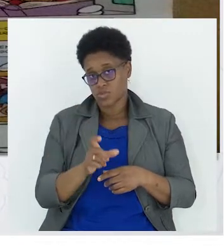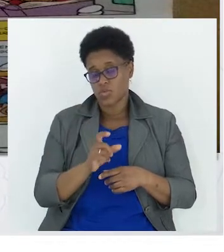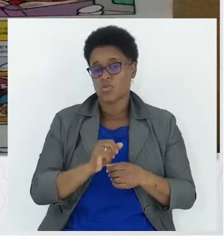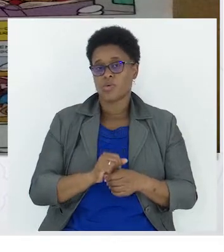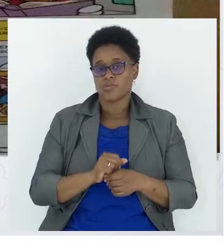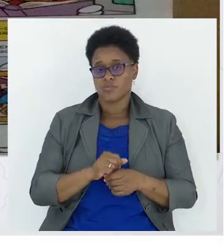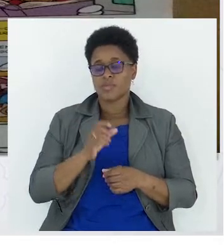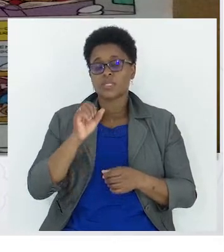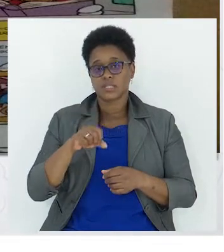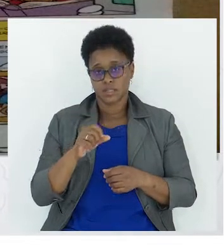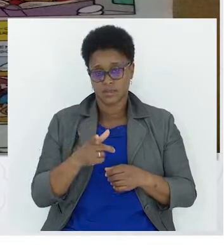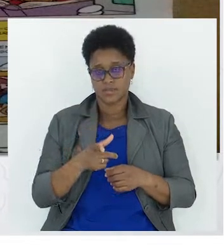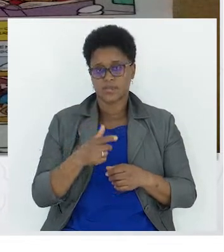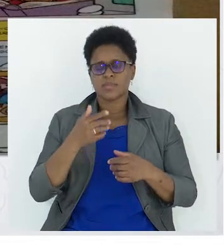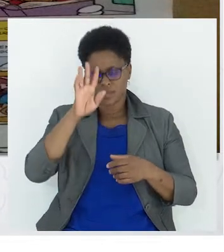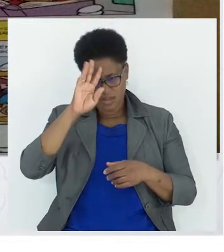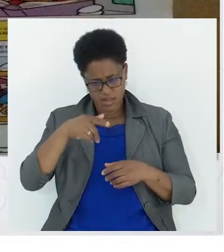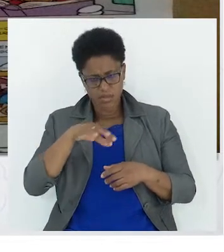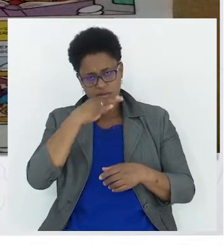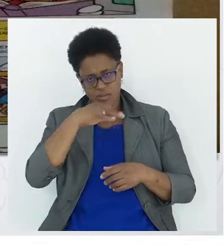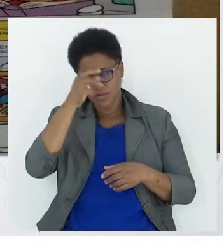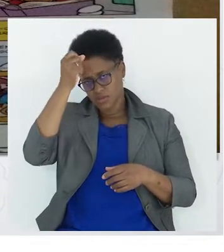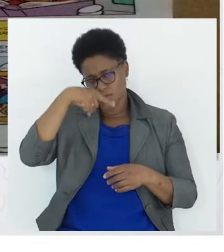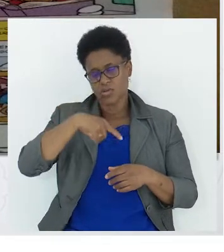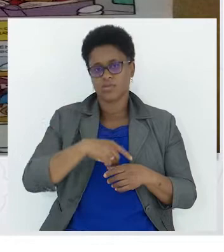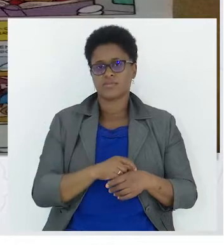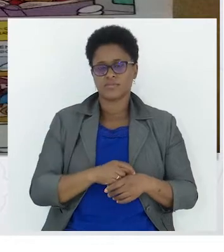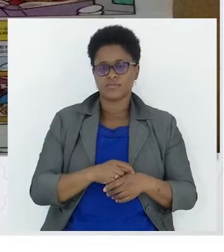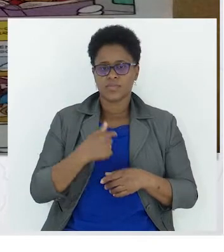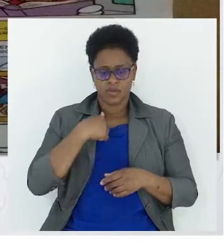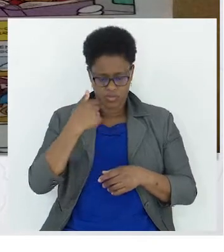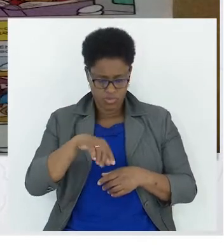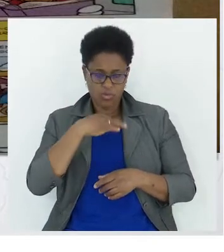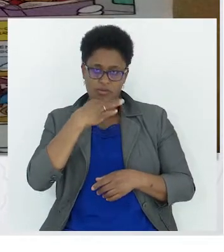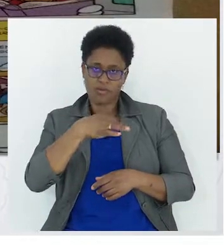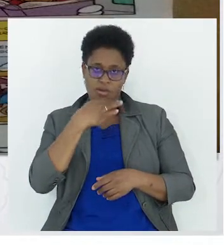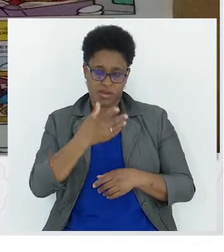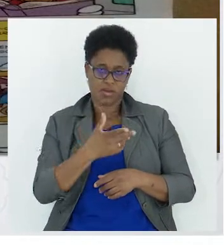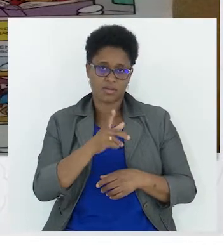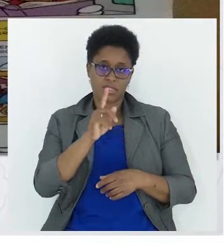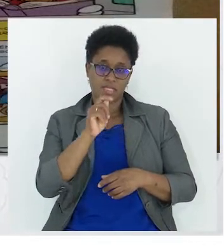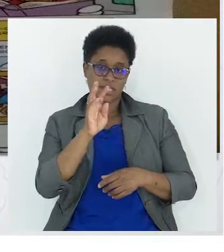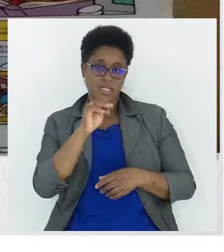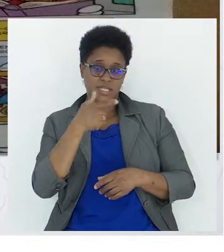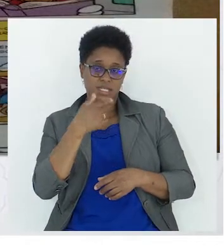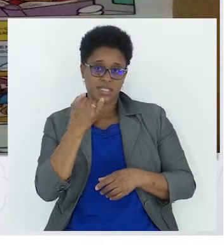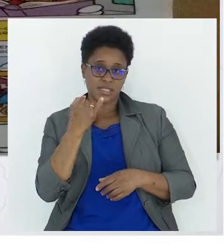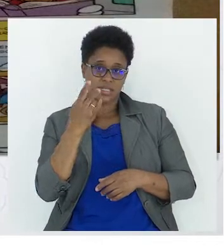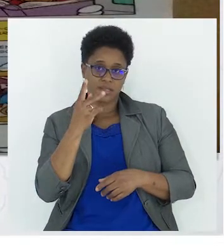que, sim, sabe contar histórias. Estou a falar de Steven